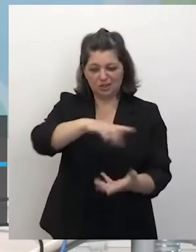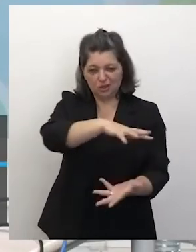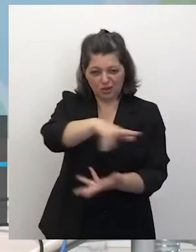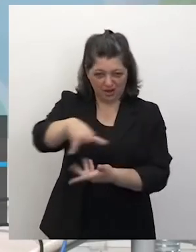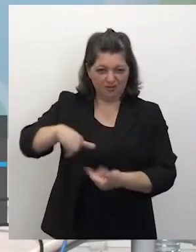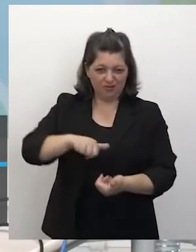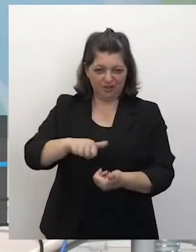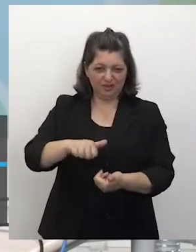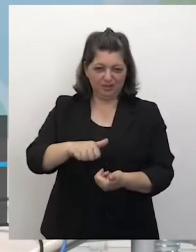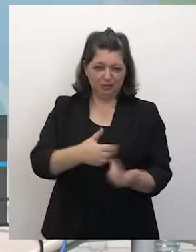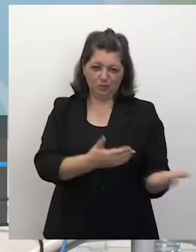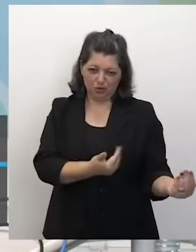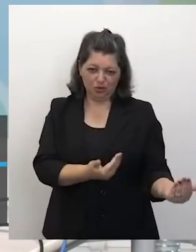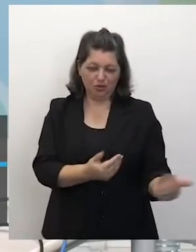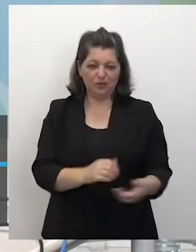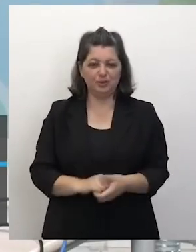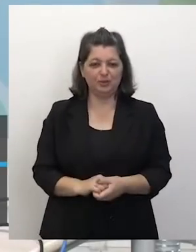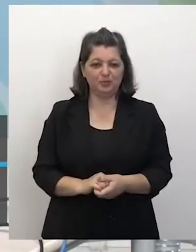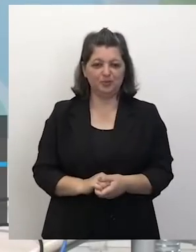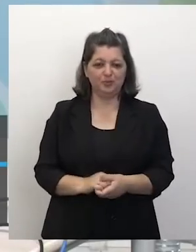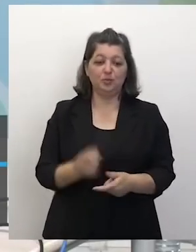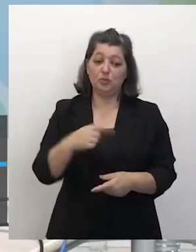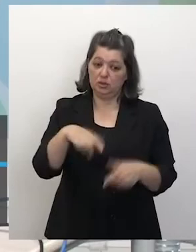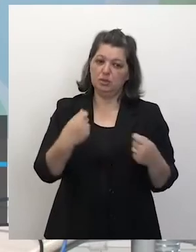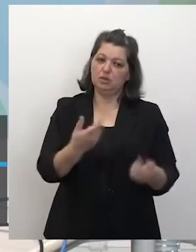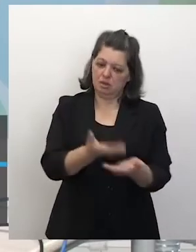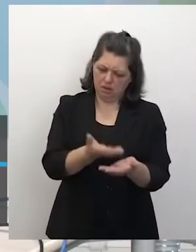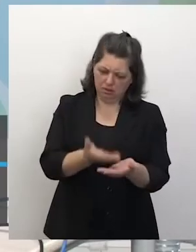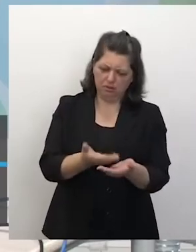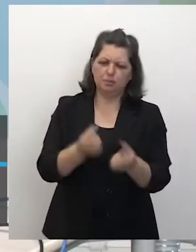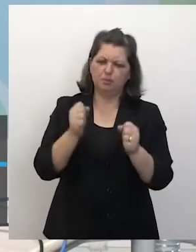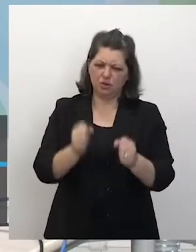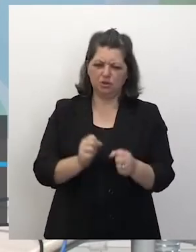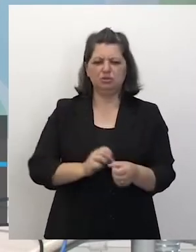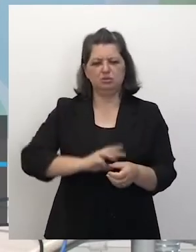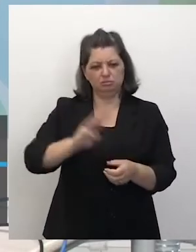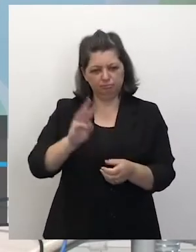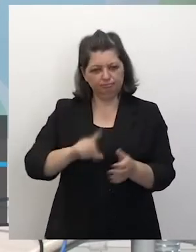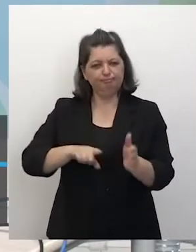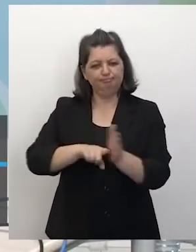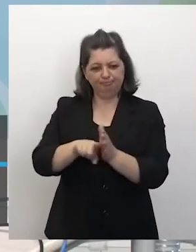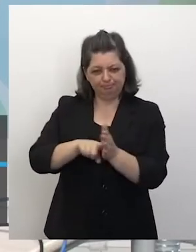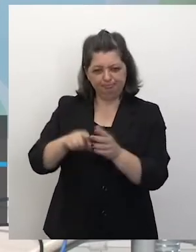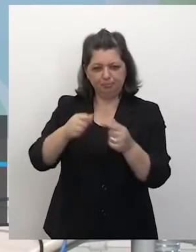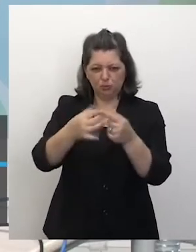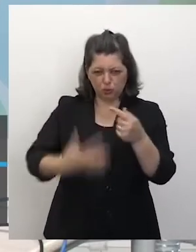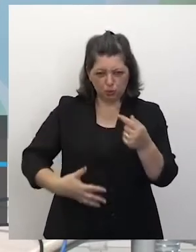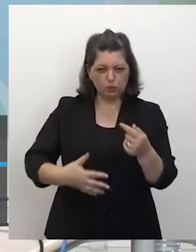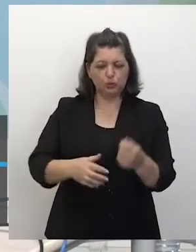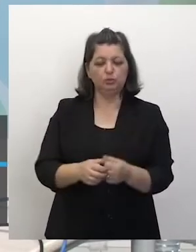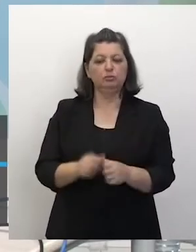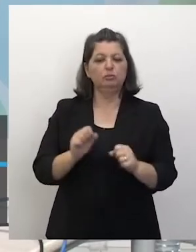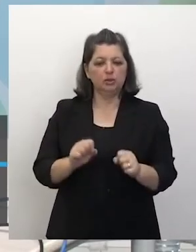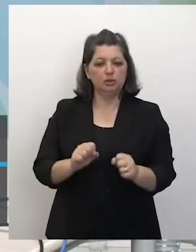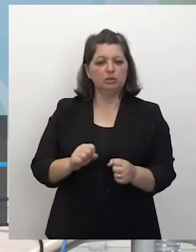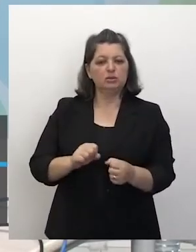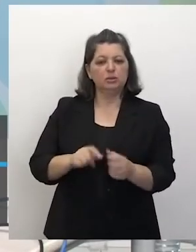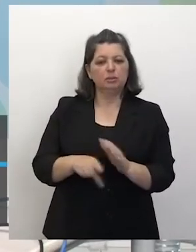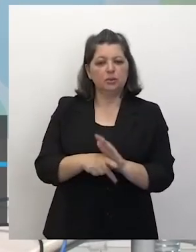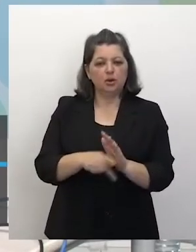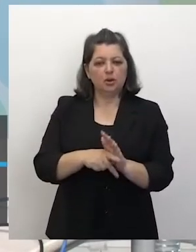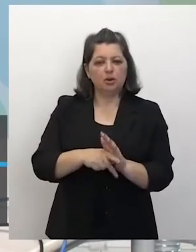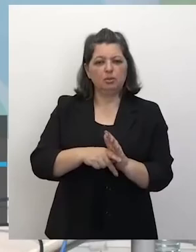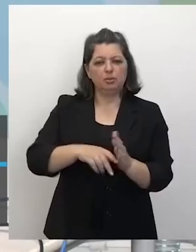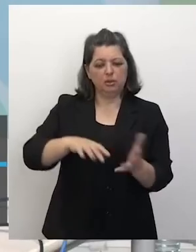aí, garotada, vocês vão começar a estudar, vão lá no Google Maps, no Google Earth, peguem lá o mapa da sua cidade, da